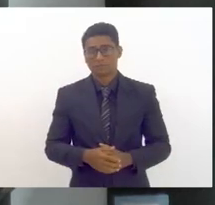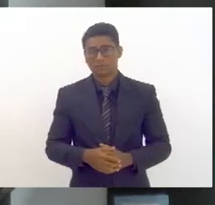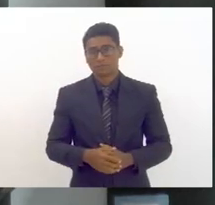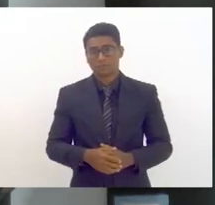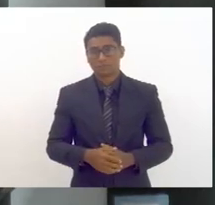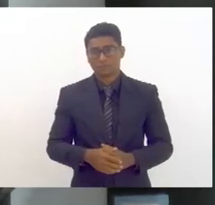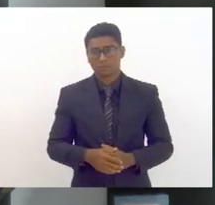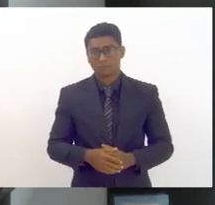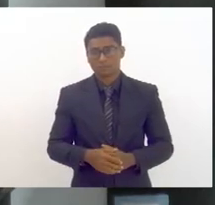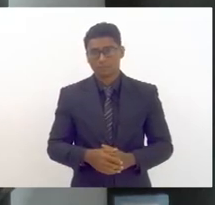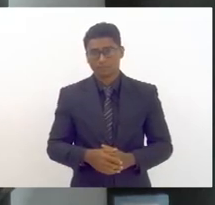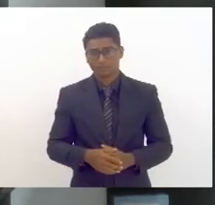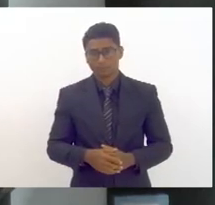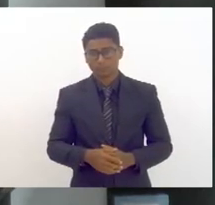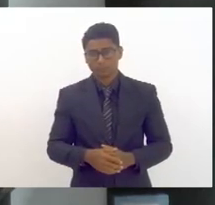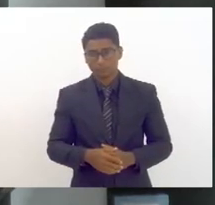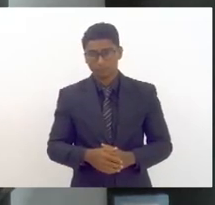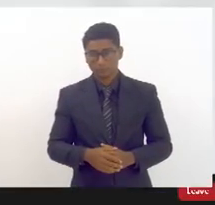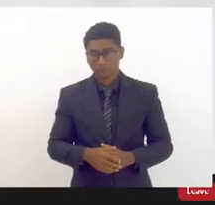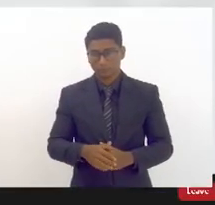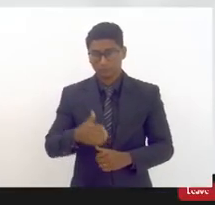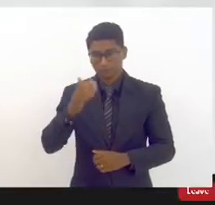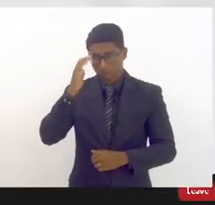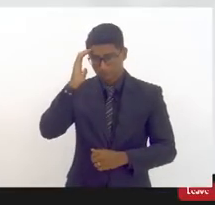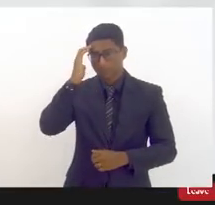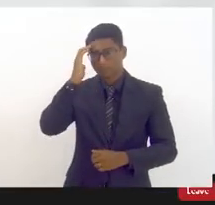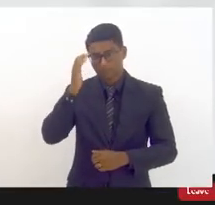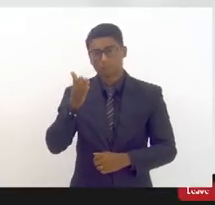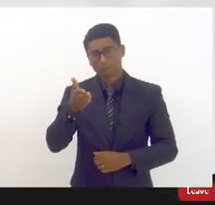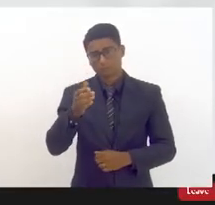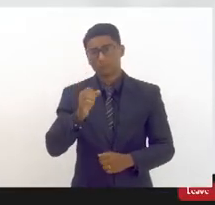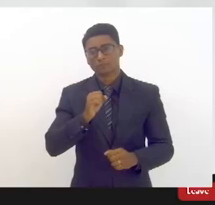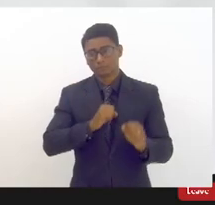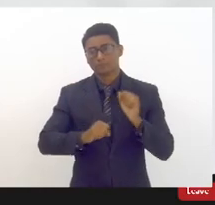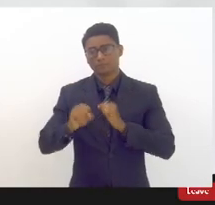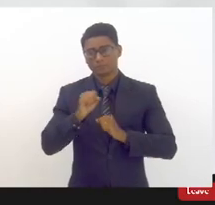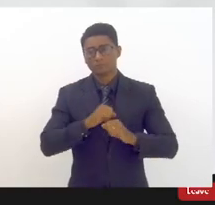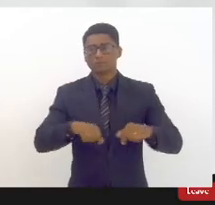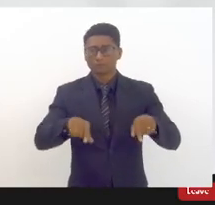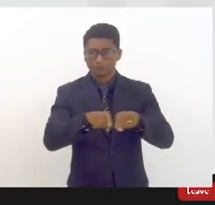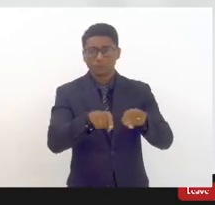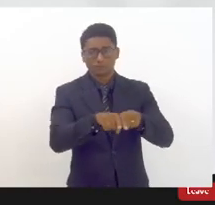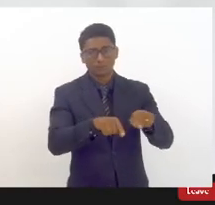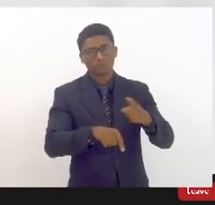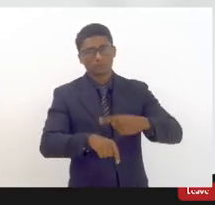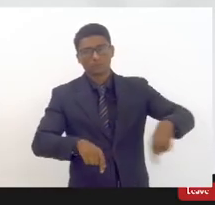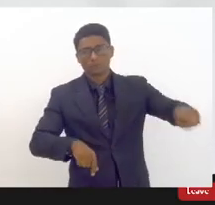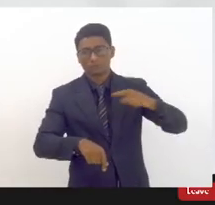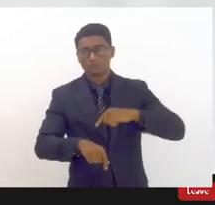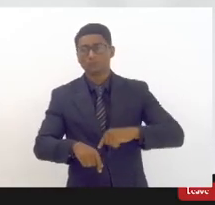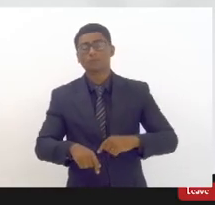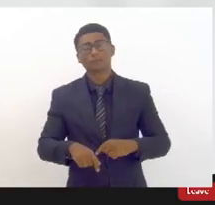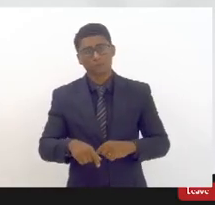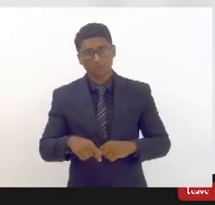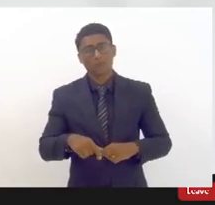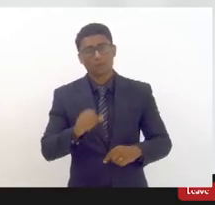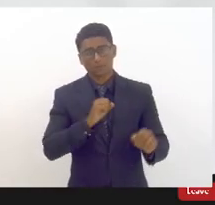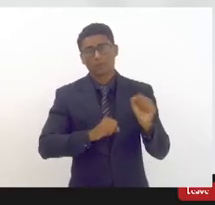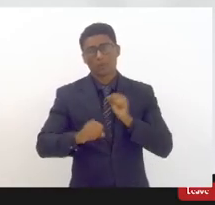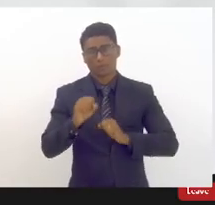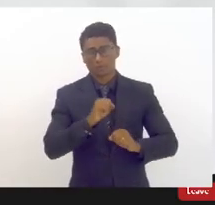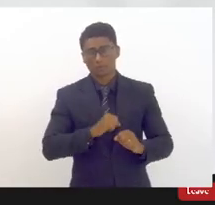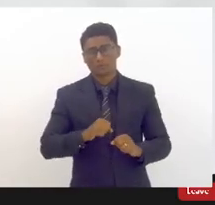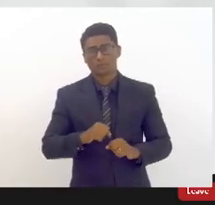né? Eu entendo a ansiedade, assim, da nossa parte também tem. A gente tem o compromisso de sim de fazer